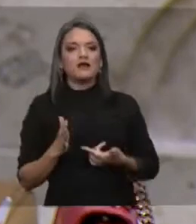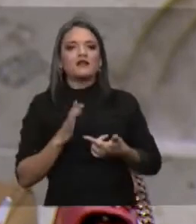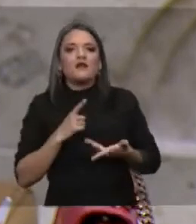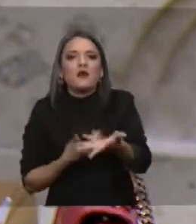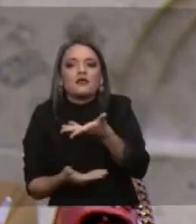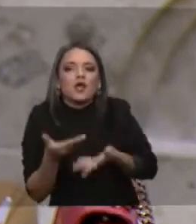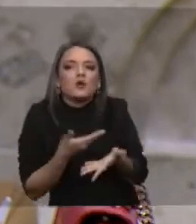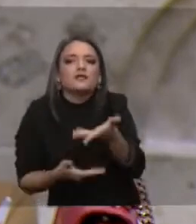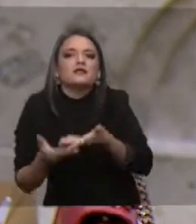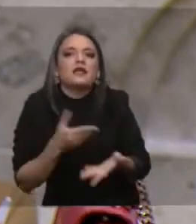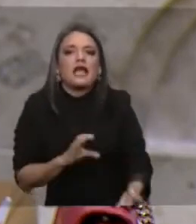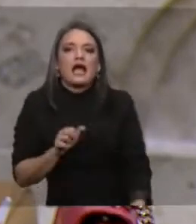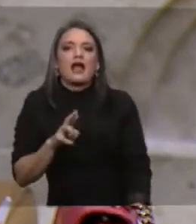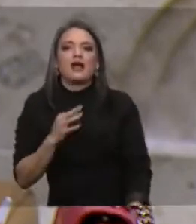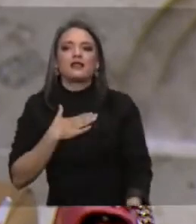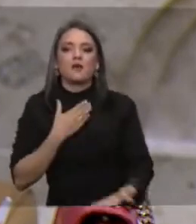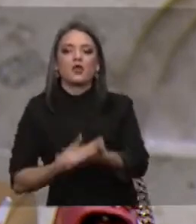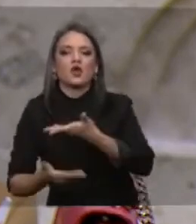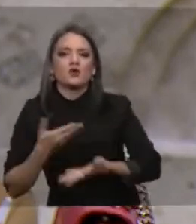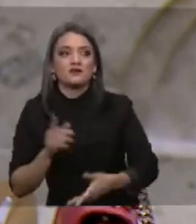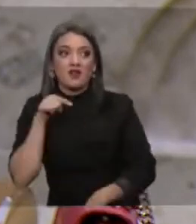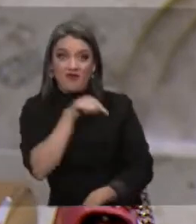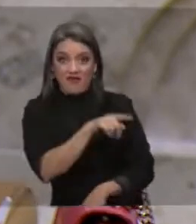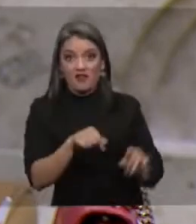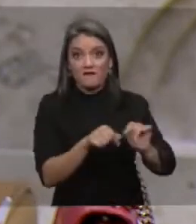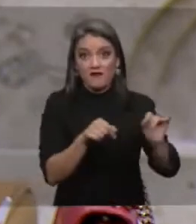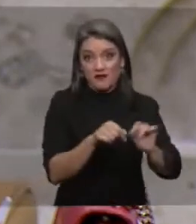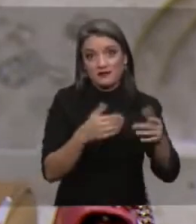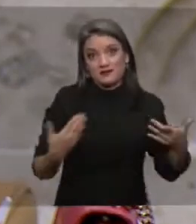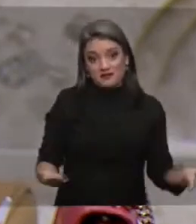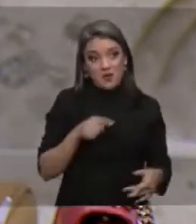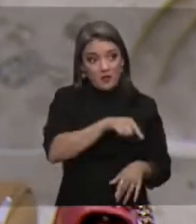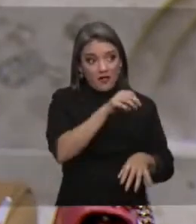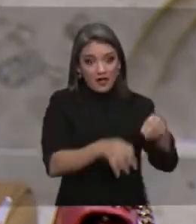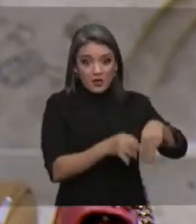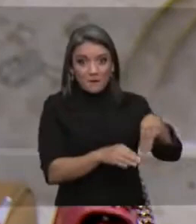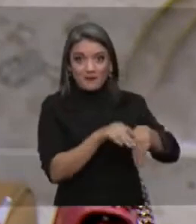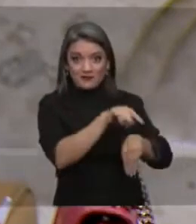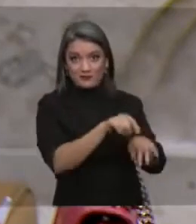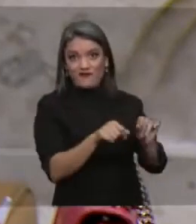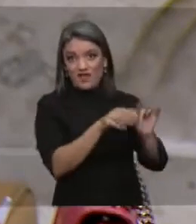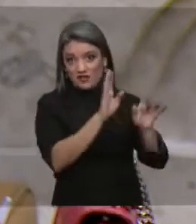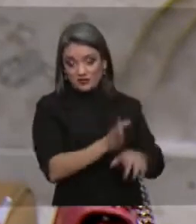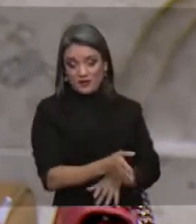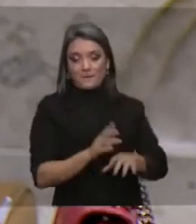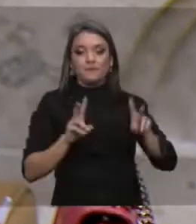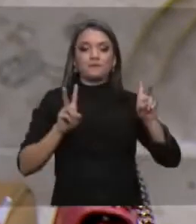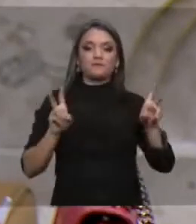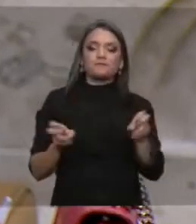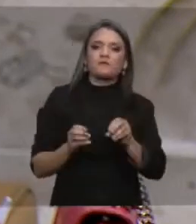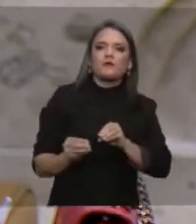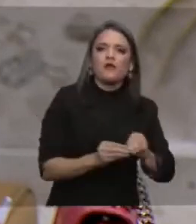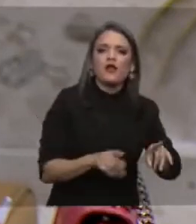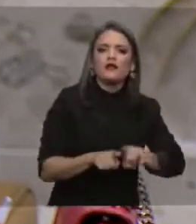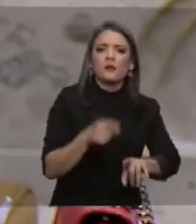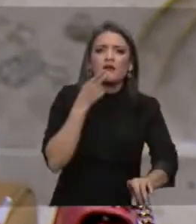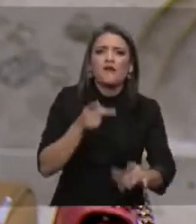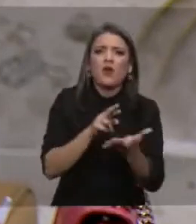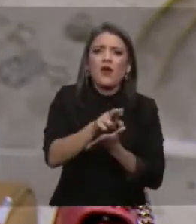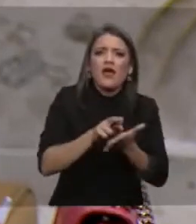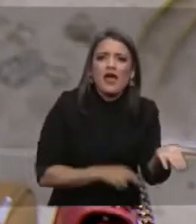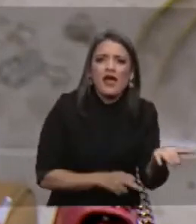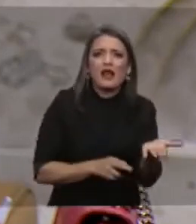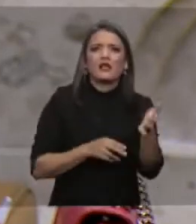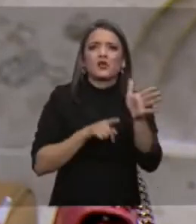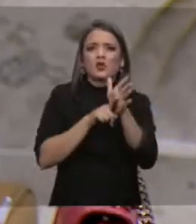negócios e que não fez, com o próprio nome, o que, na sua visão, o ministro teria feito com ele. Sugeriu ainda que o relator do